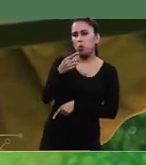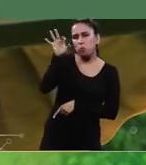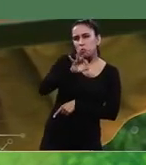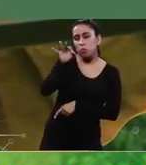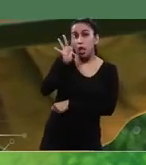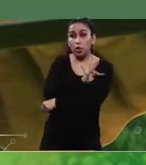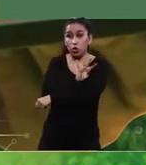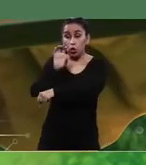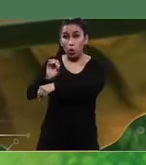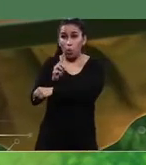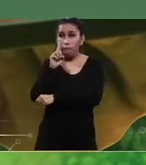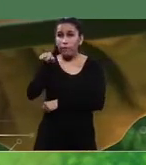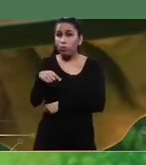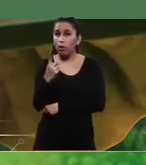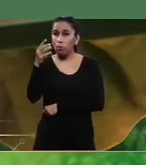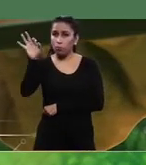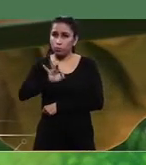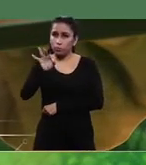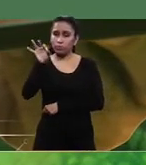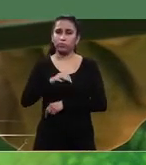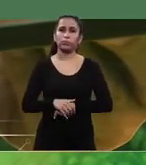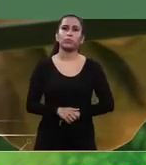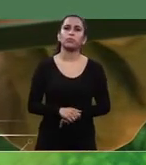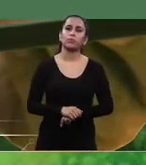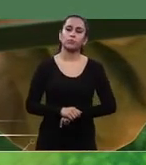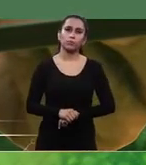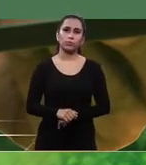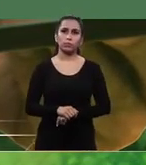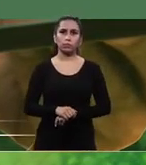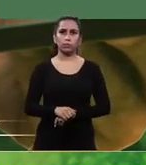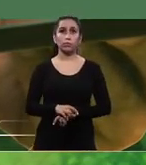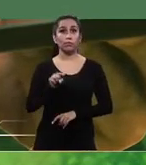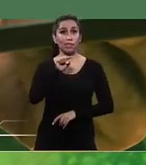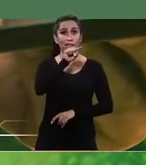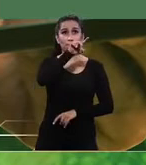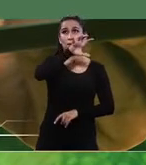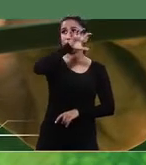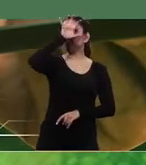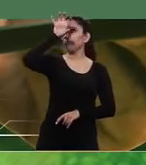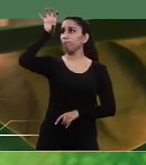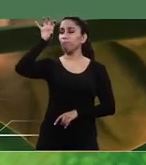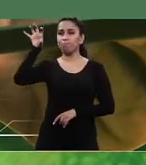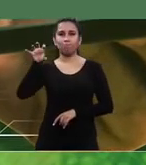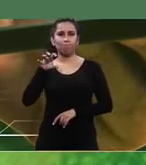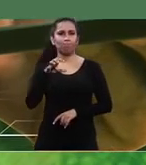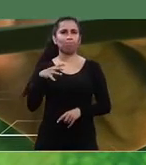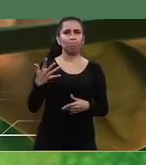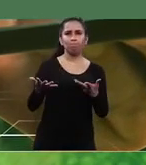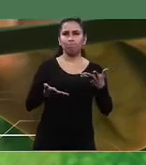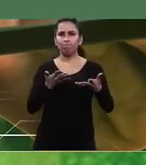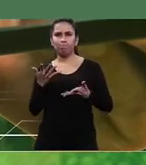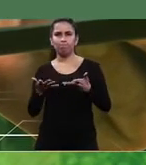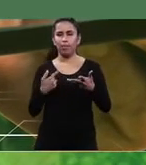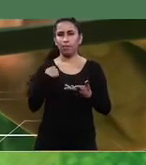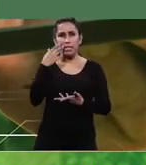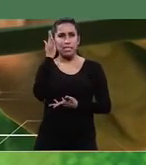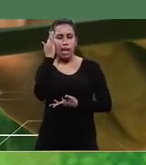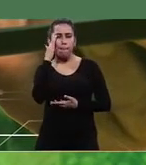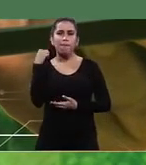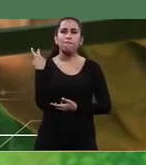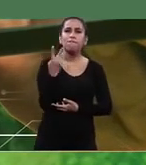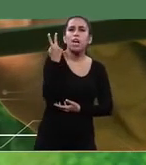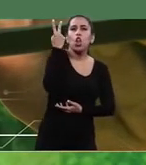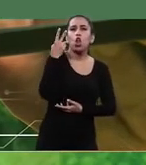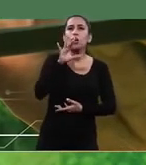com 1,1%. Esses são os estados que destacam como, em termos de valor exportado